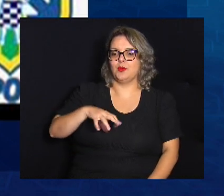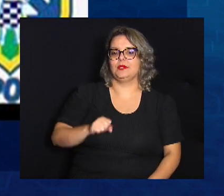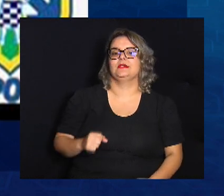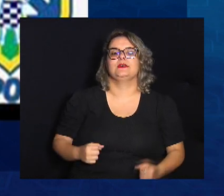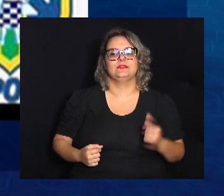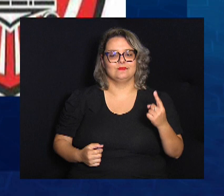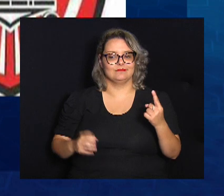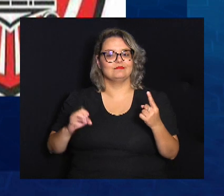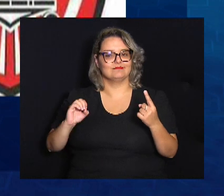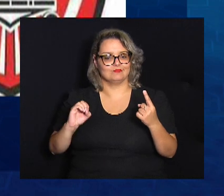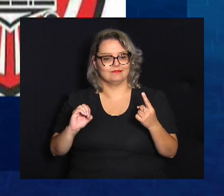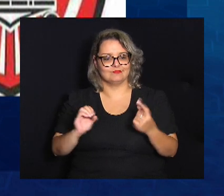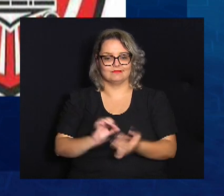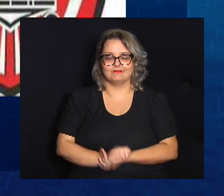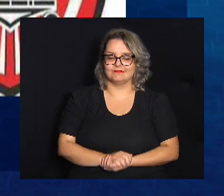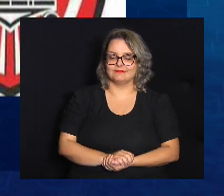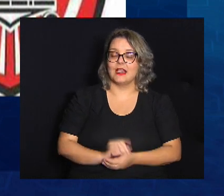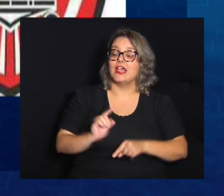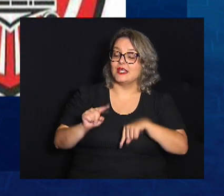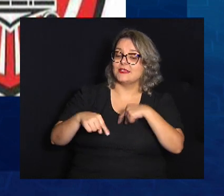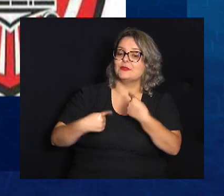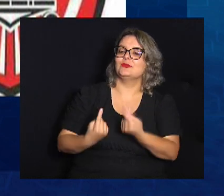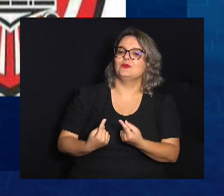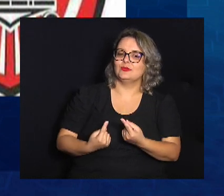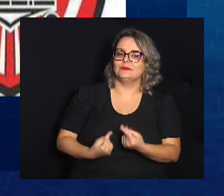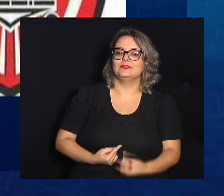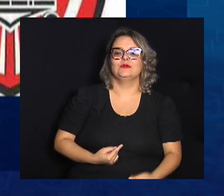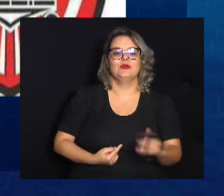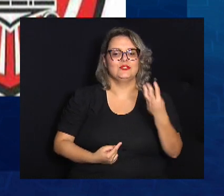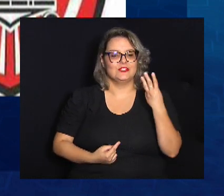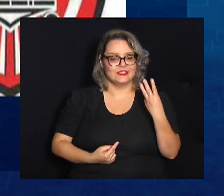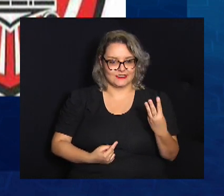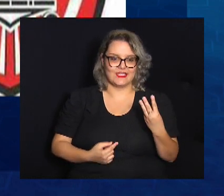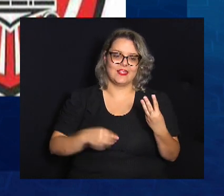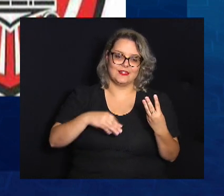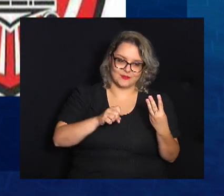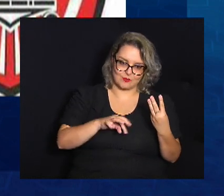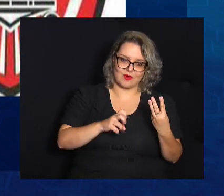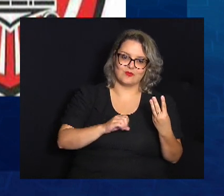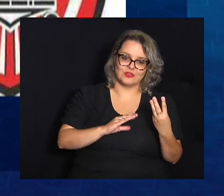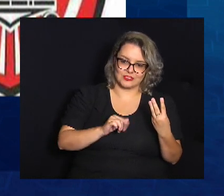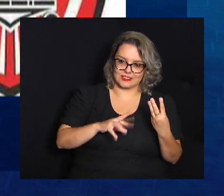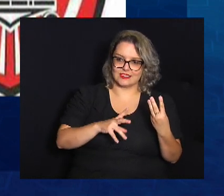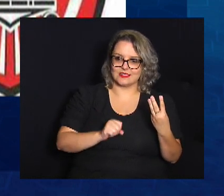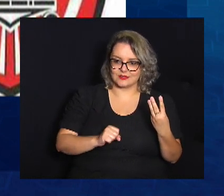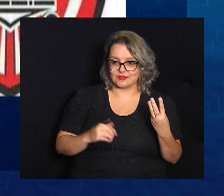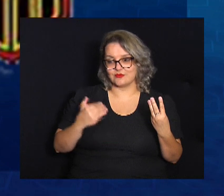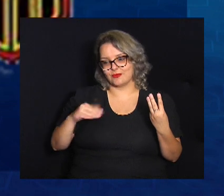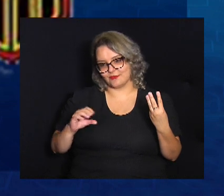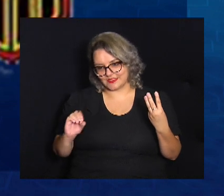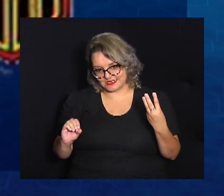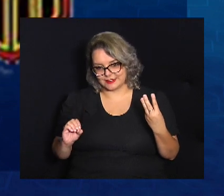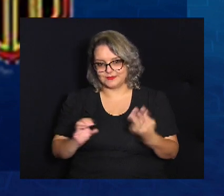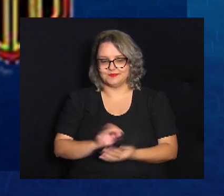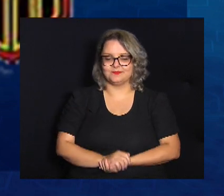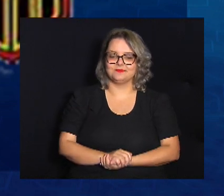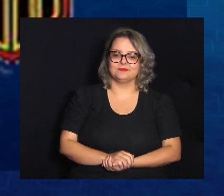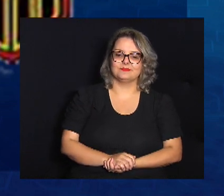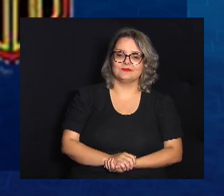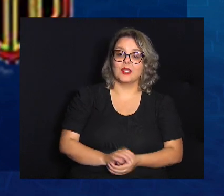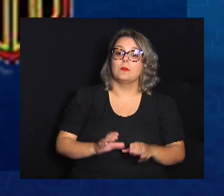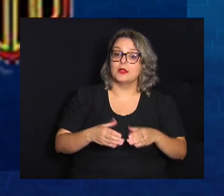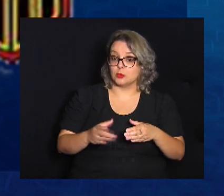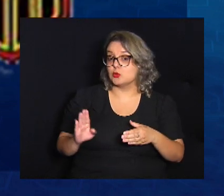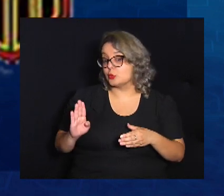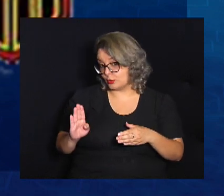por 1-0. E na outra partida, o Monte Cristo goleou o Parquenhumas por 3-0. Já pelo Grupo B,